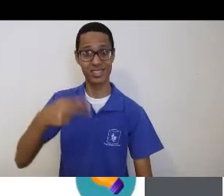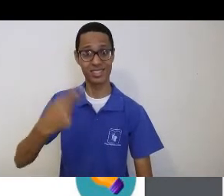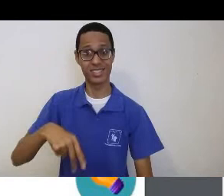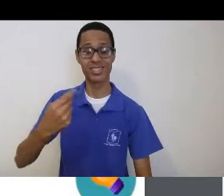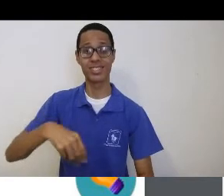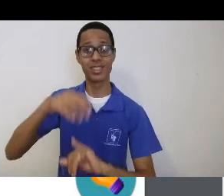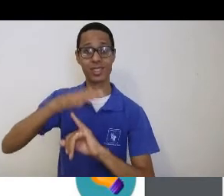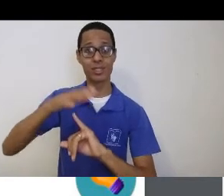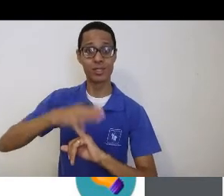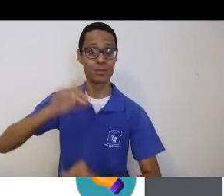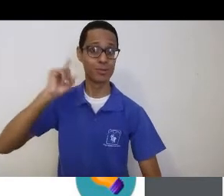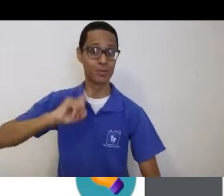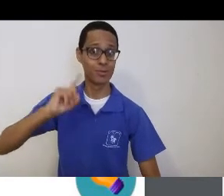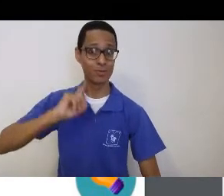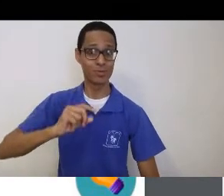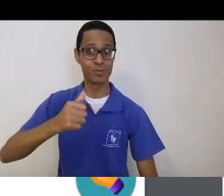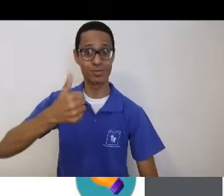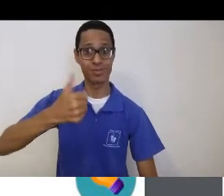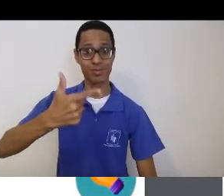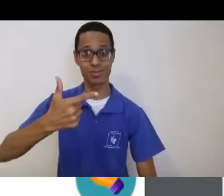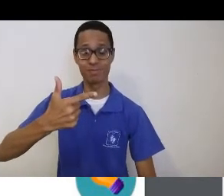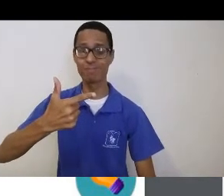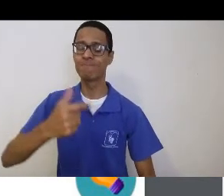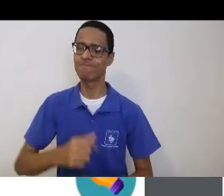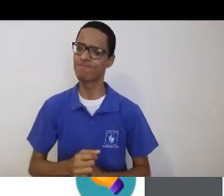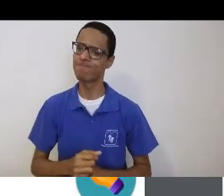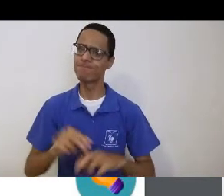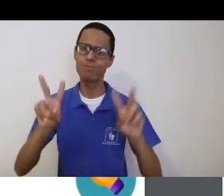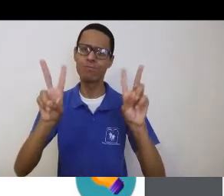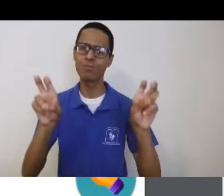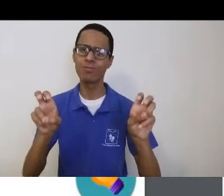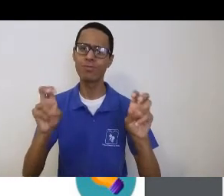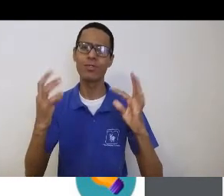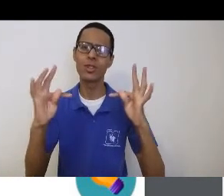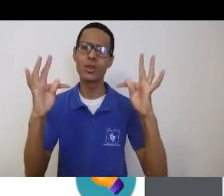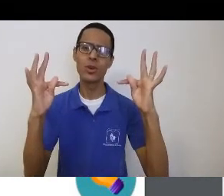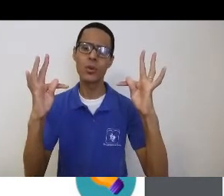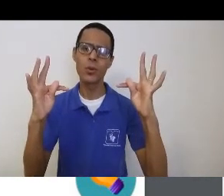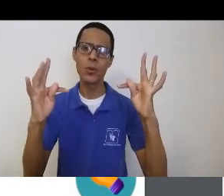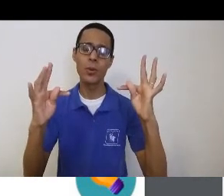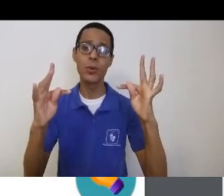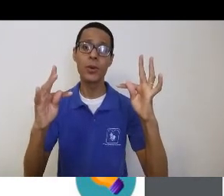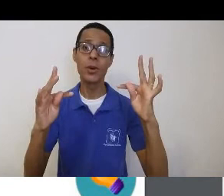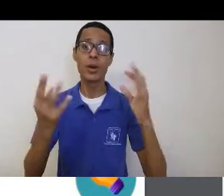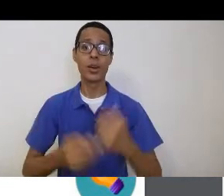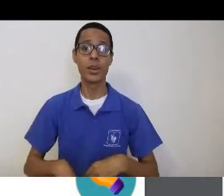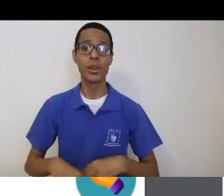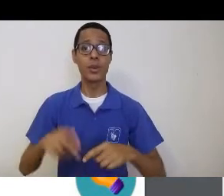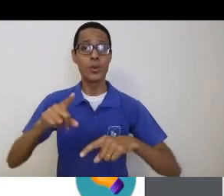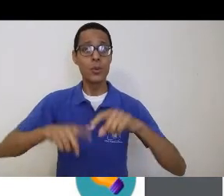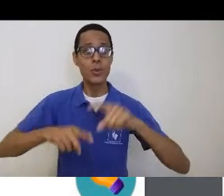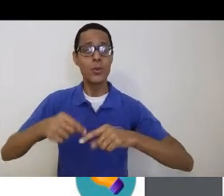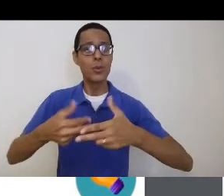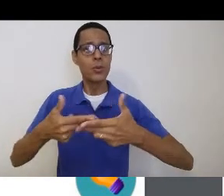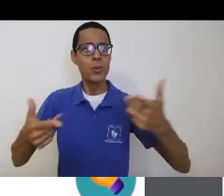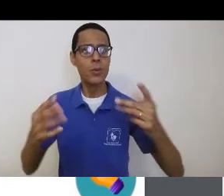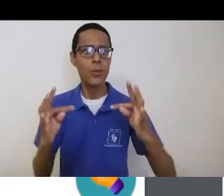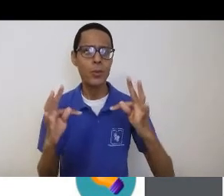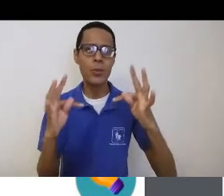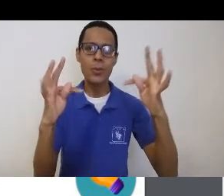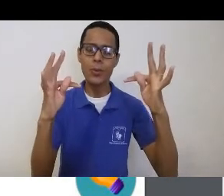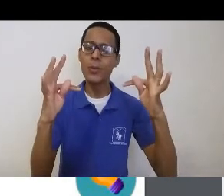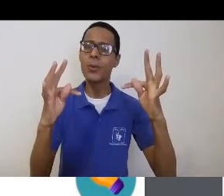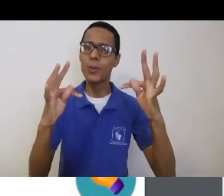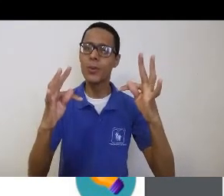e Tecnológica do Instituto Federal do Sul de Minas. O nosso trabalho tem a temática Os recursos tecnológicos